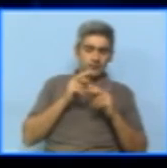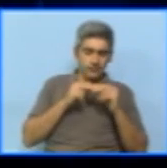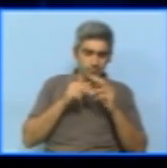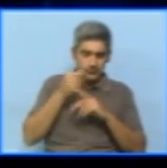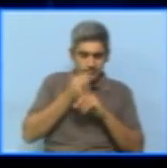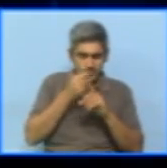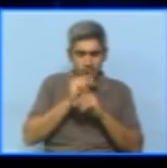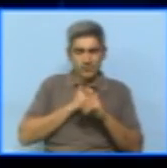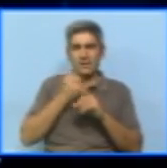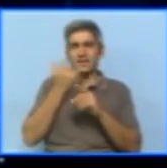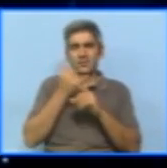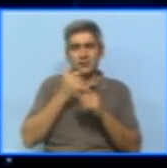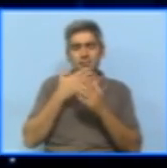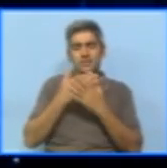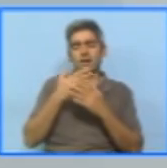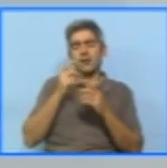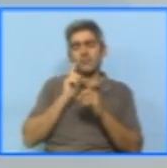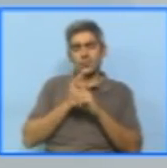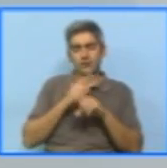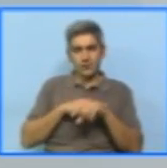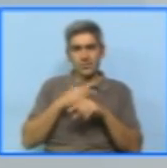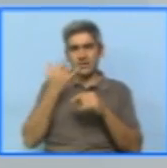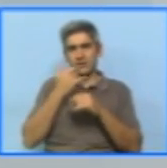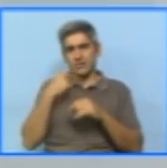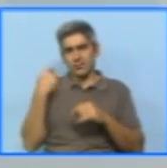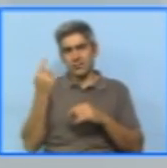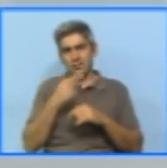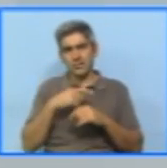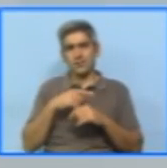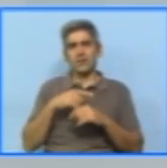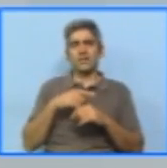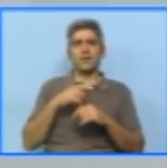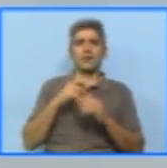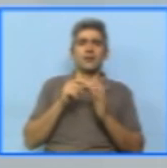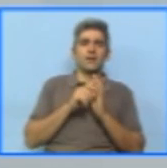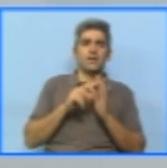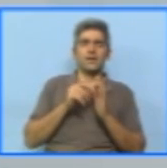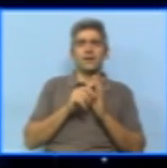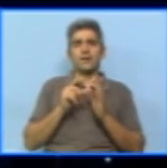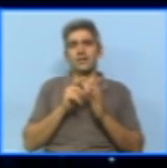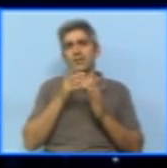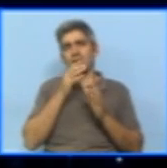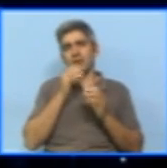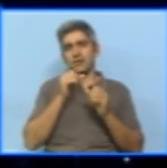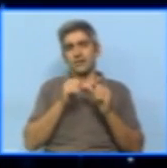felicidade, contribuindo para a felicidade dos outros. Essa do ética ou não ética, acredito que seja assim uma circunstância do discurso,